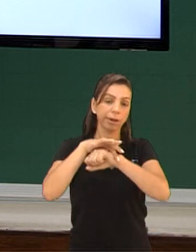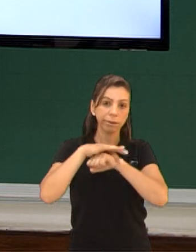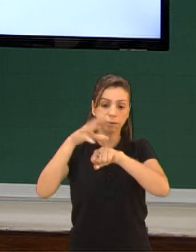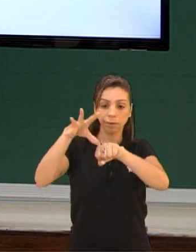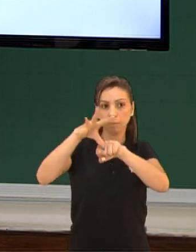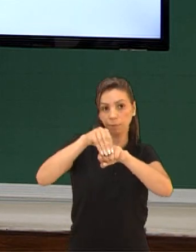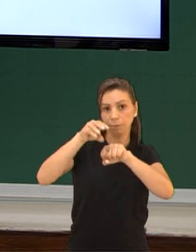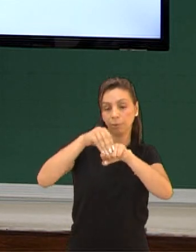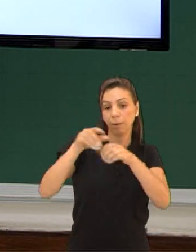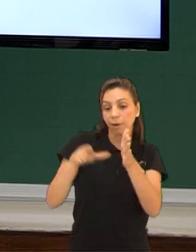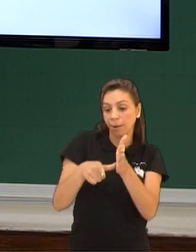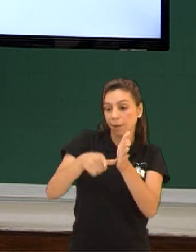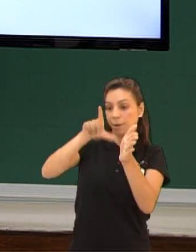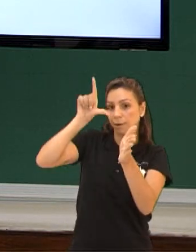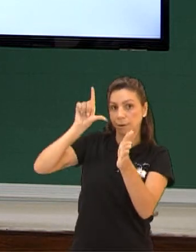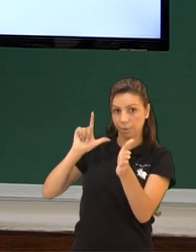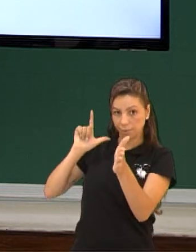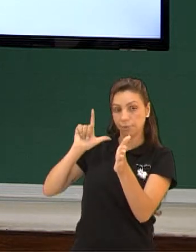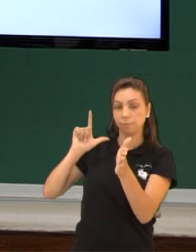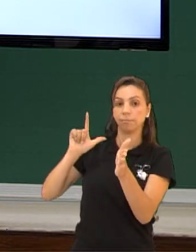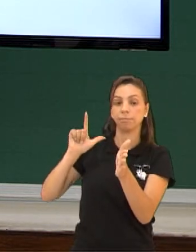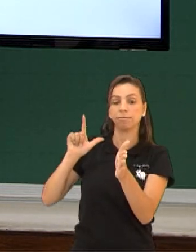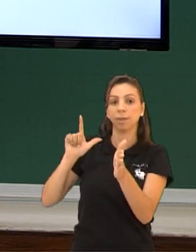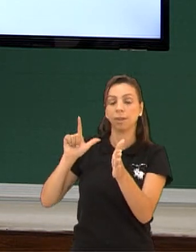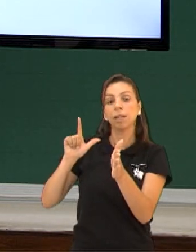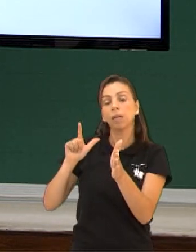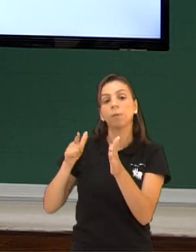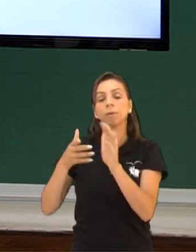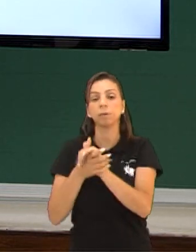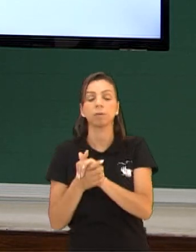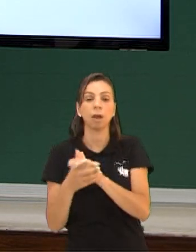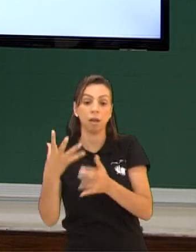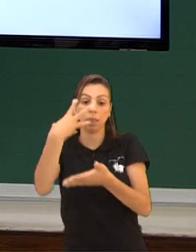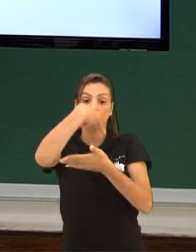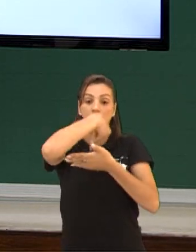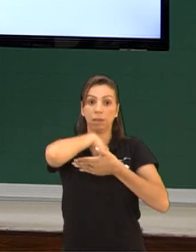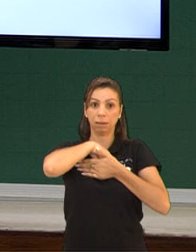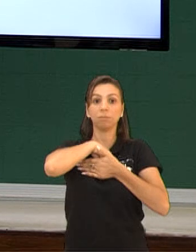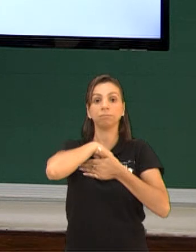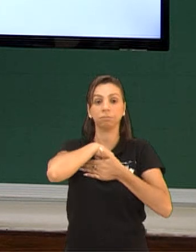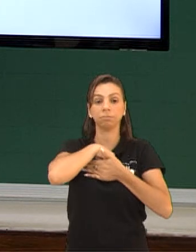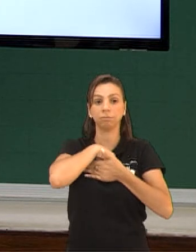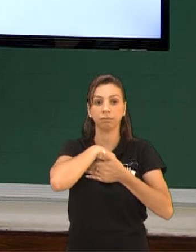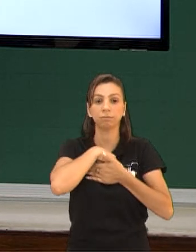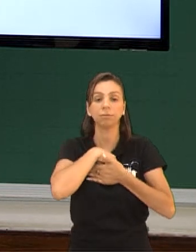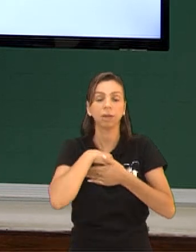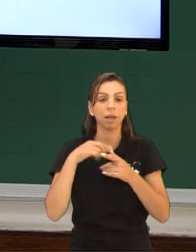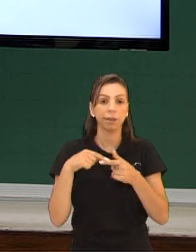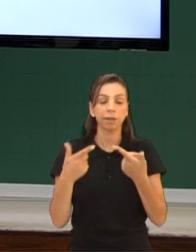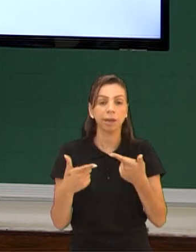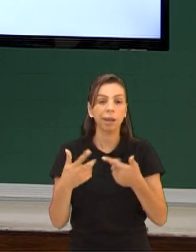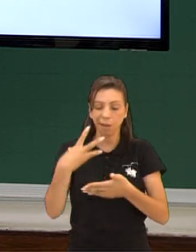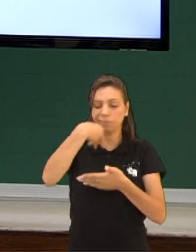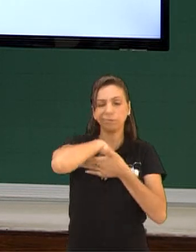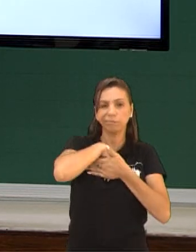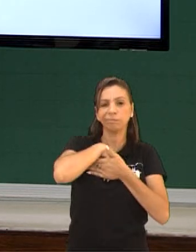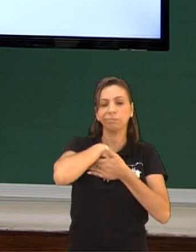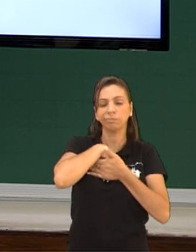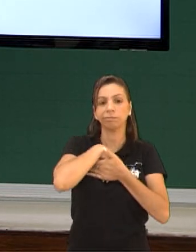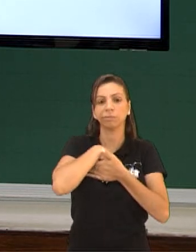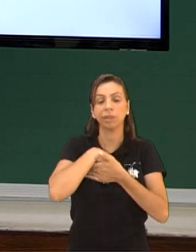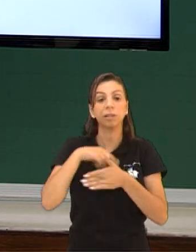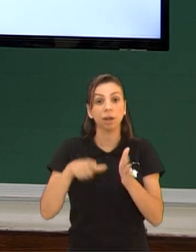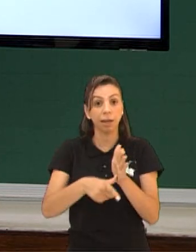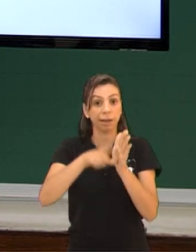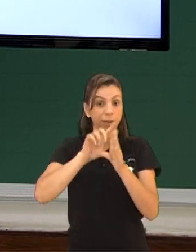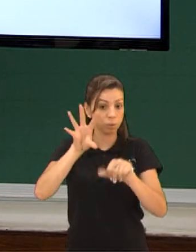conhecimento antes, já veio para a gente, como se fosse o hardware do computador, a parte física do computador, já veio